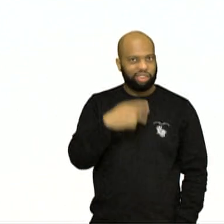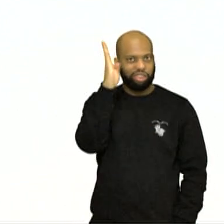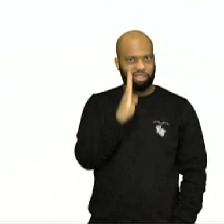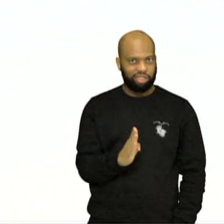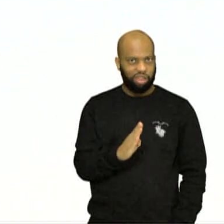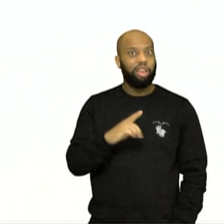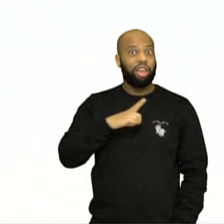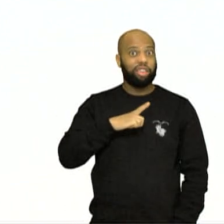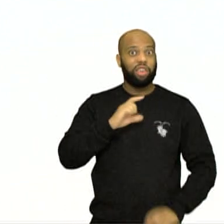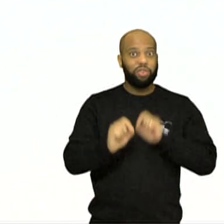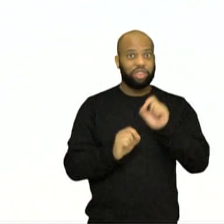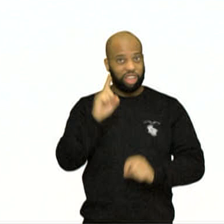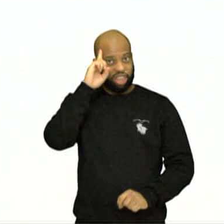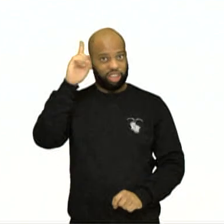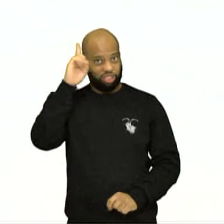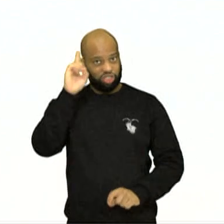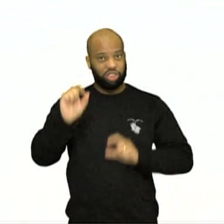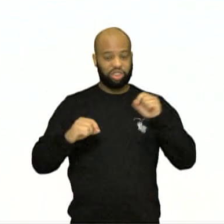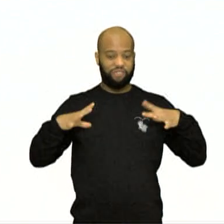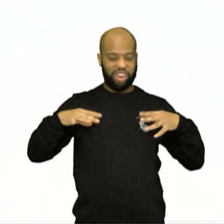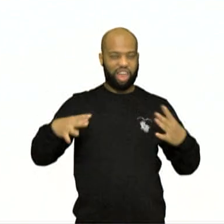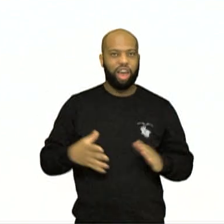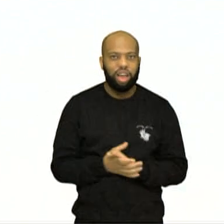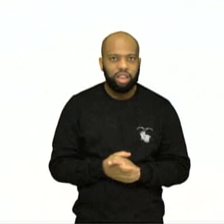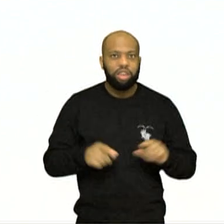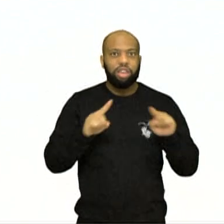de Tiradentes, né? Mas na